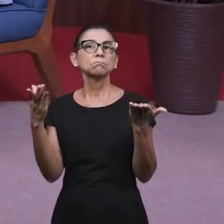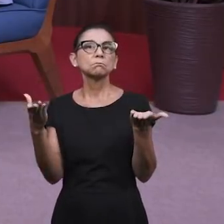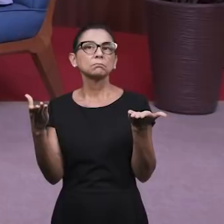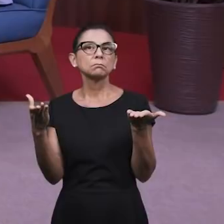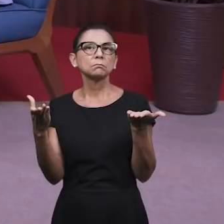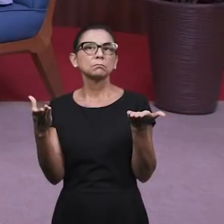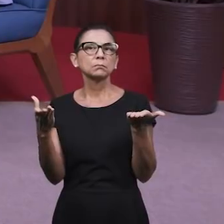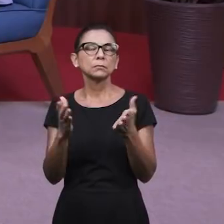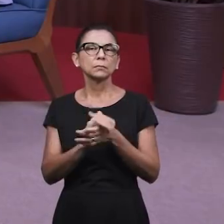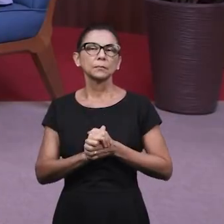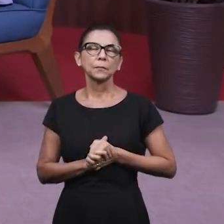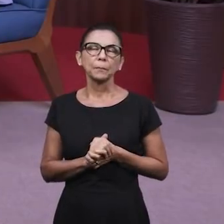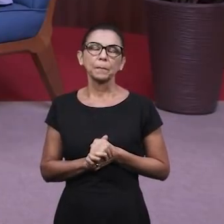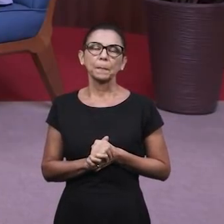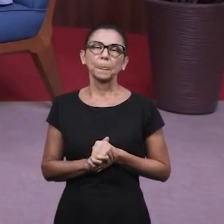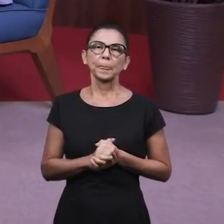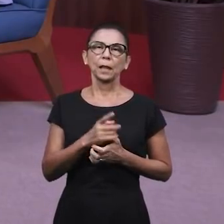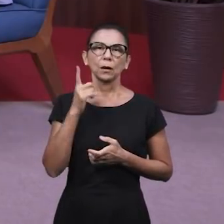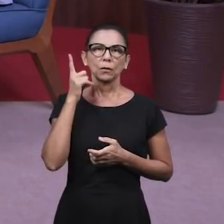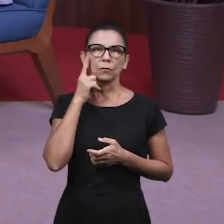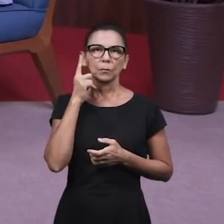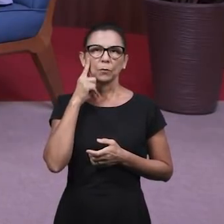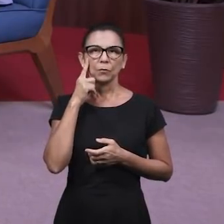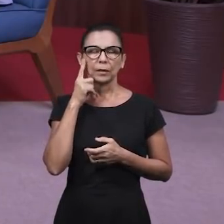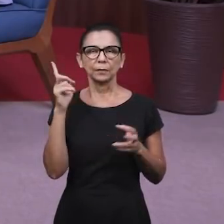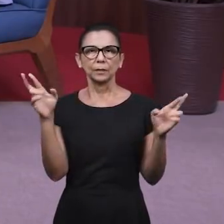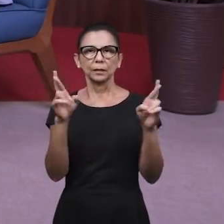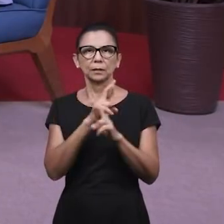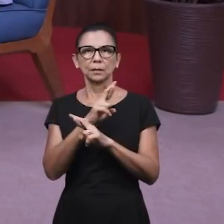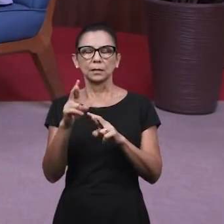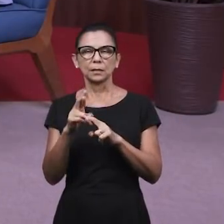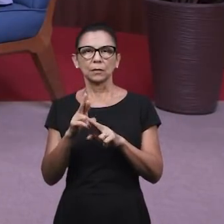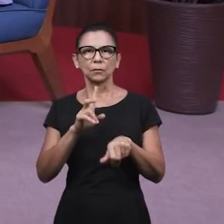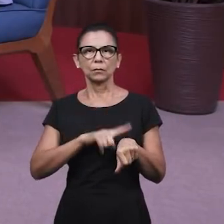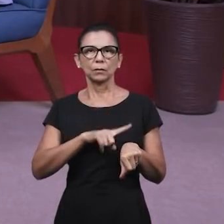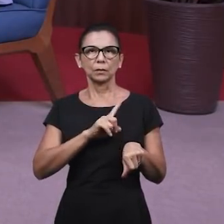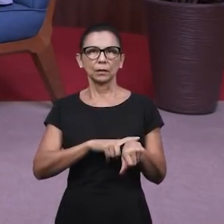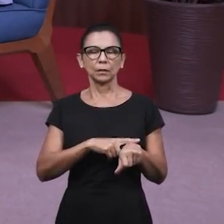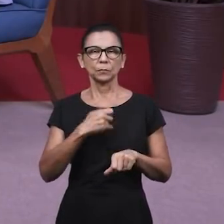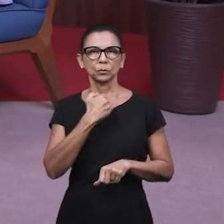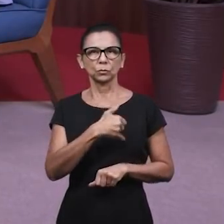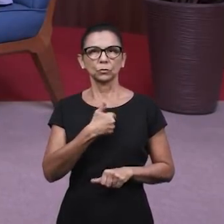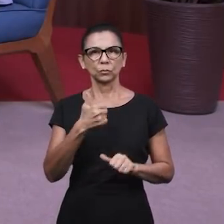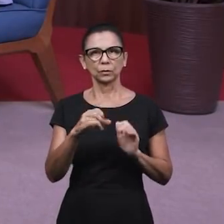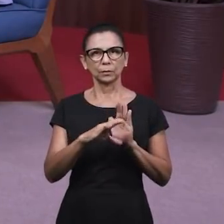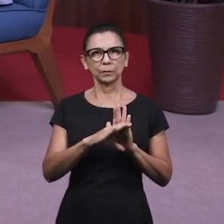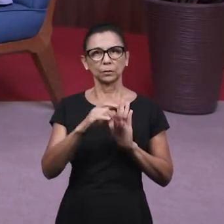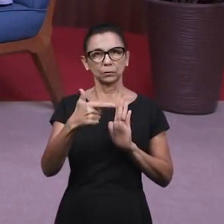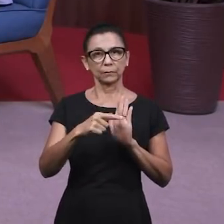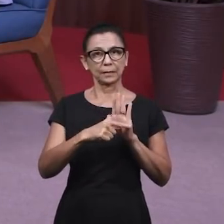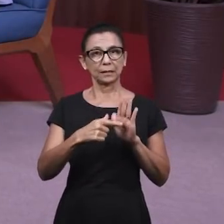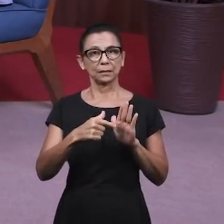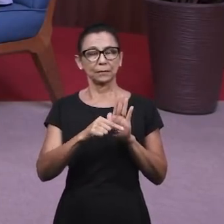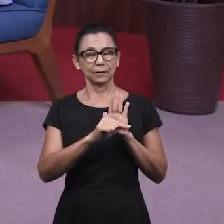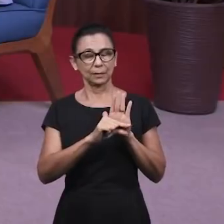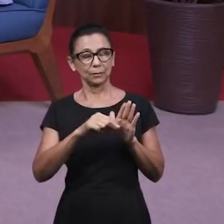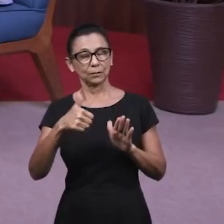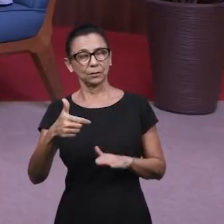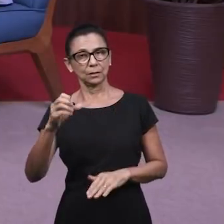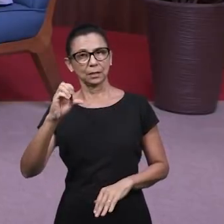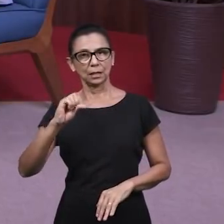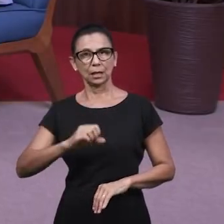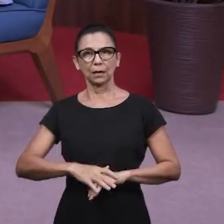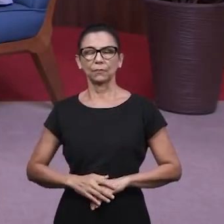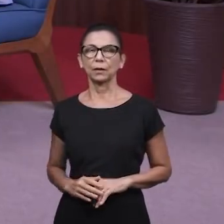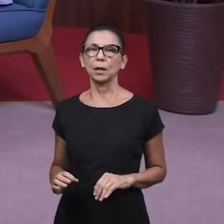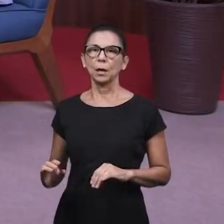Então, com relação ao templo, Evangelho de João, capítulo 2, versículo 19.